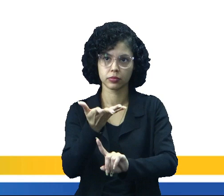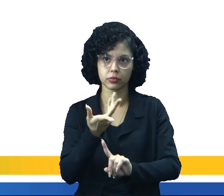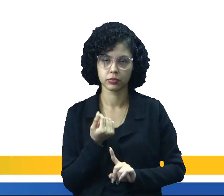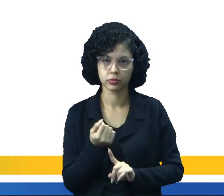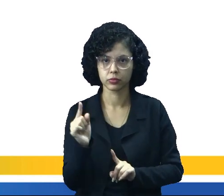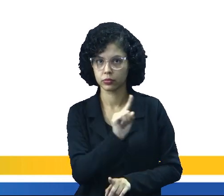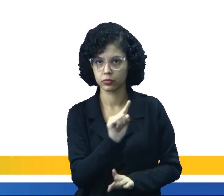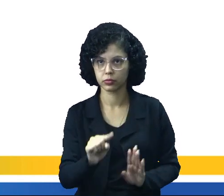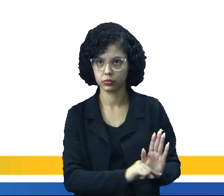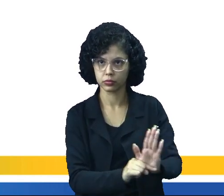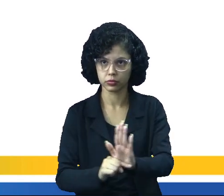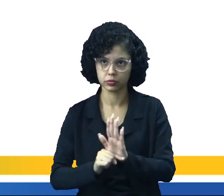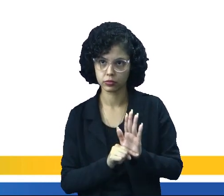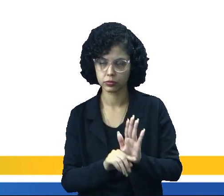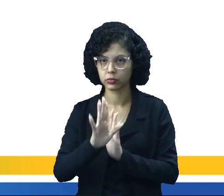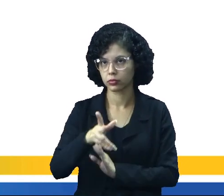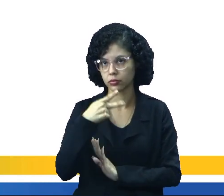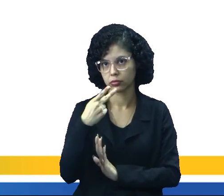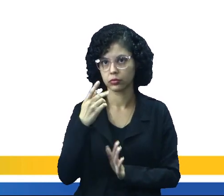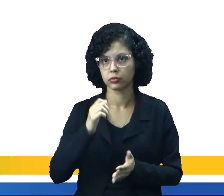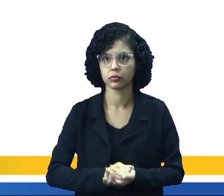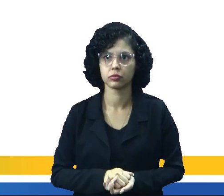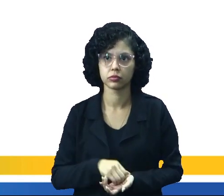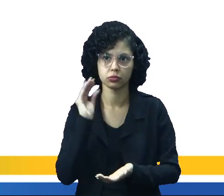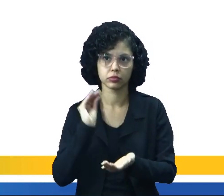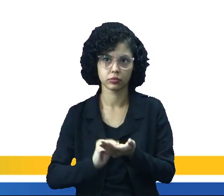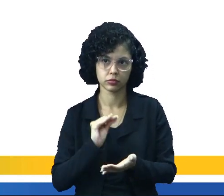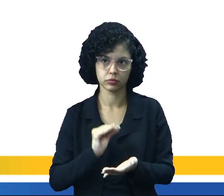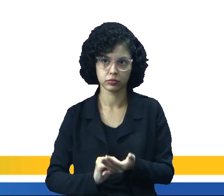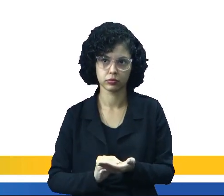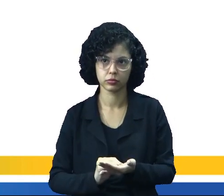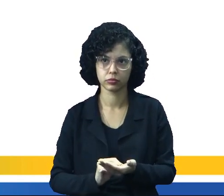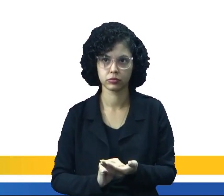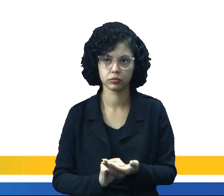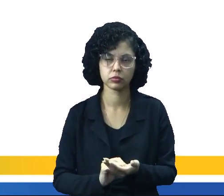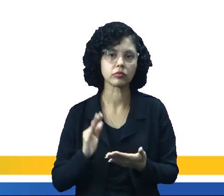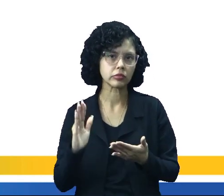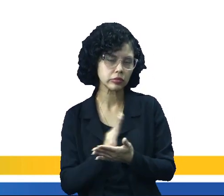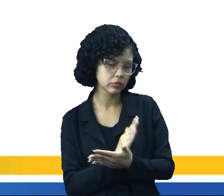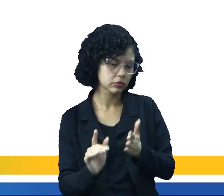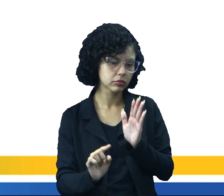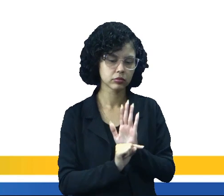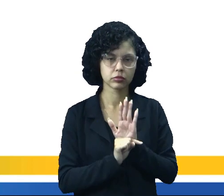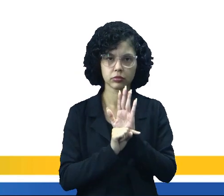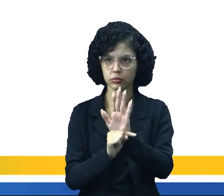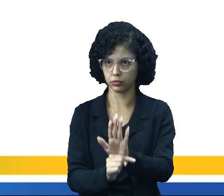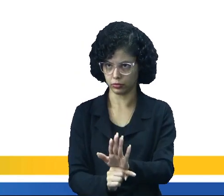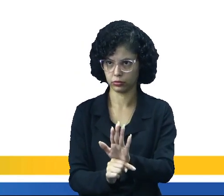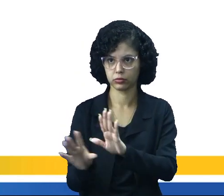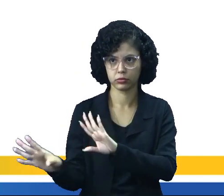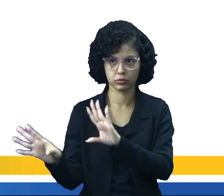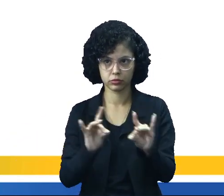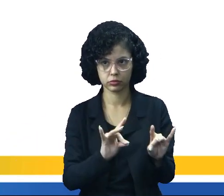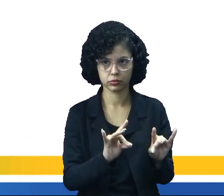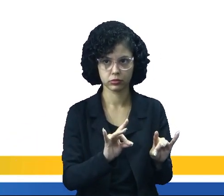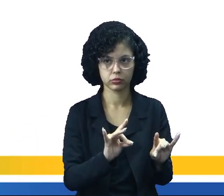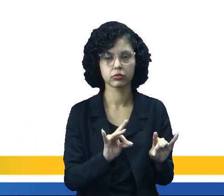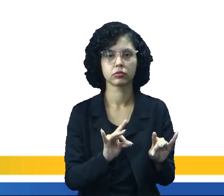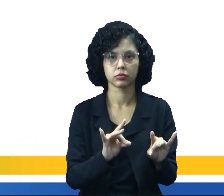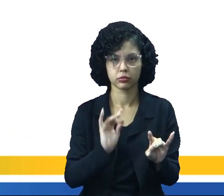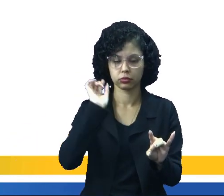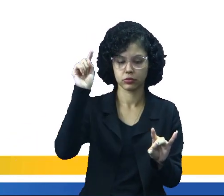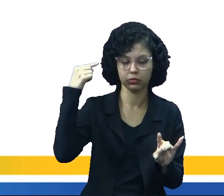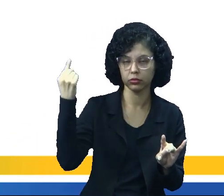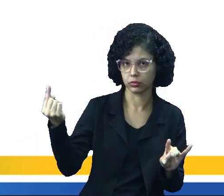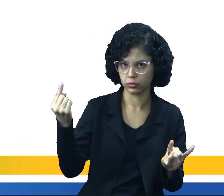não representacional, que a gente já falou, né? Ela não representa algo, ela traz aí aquilo